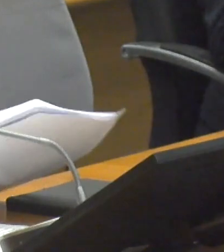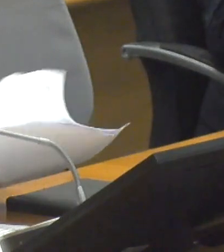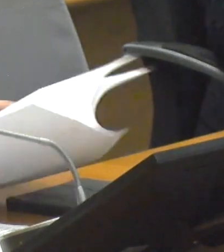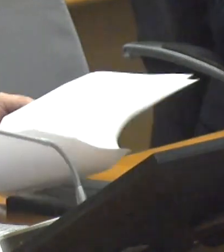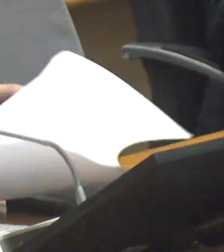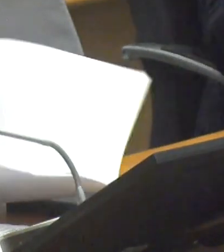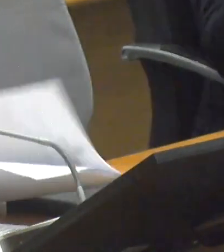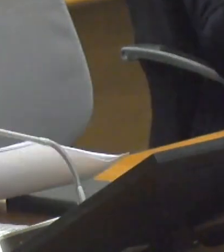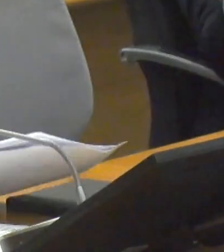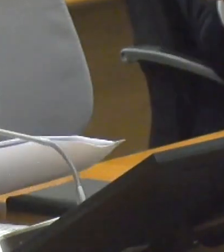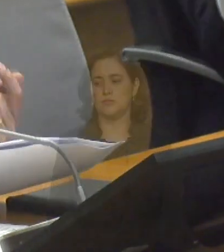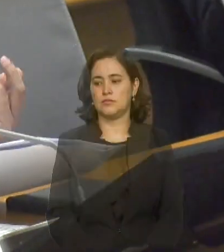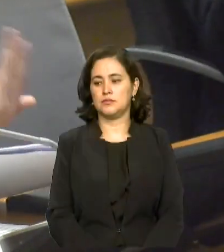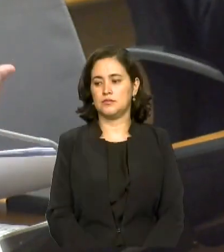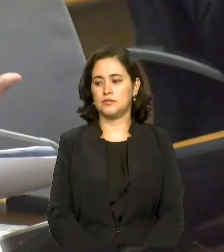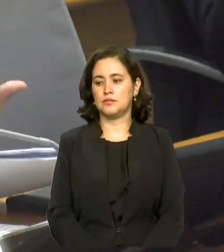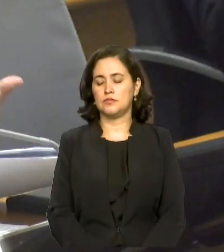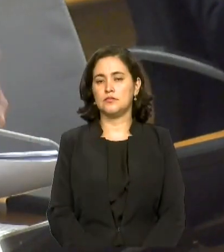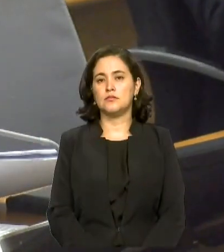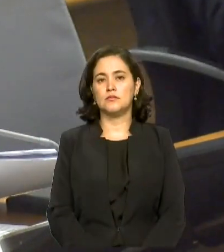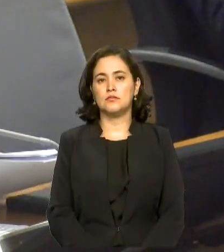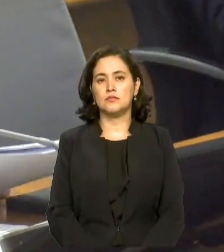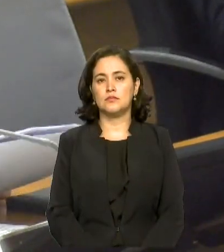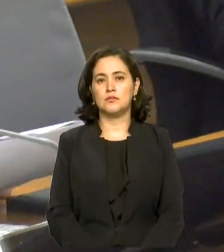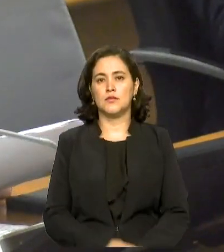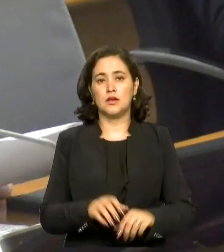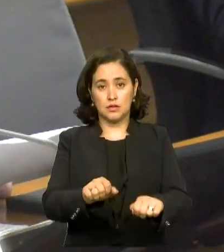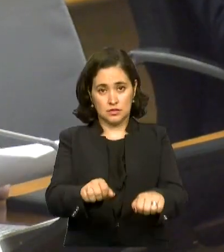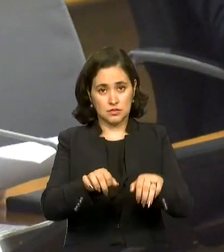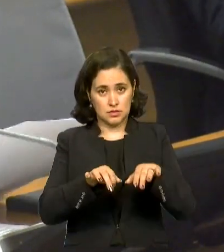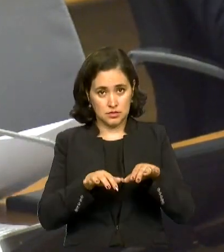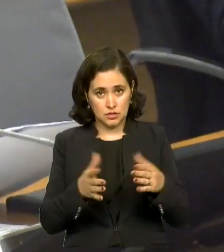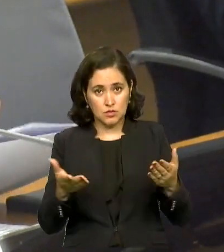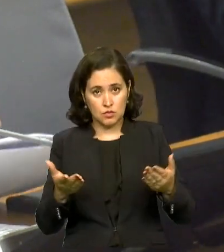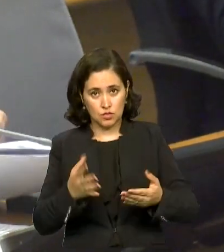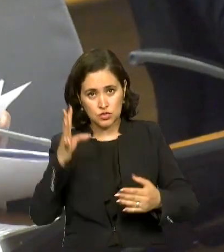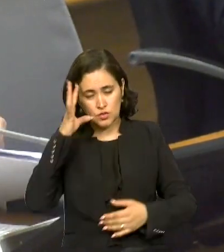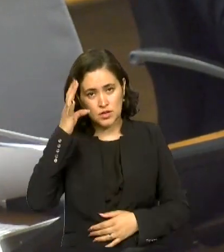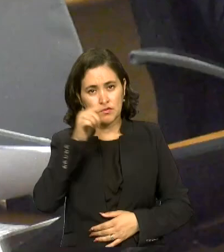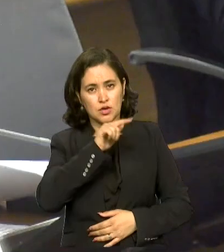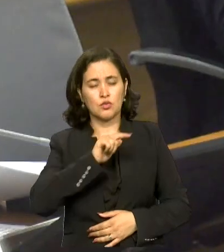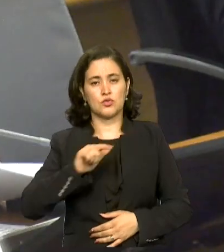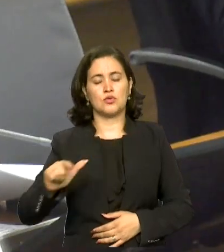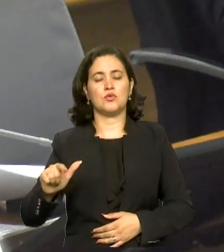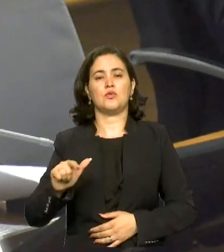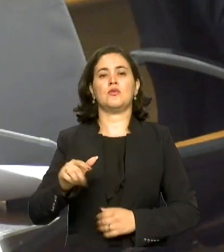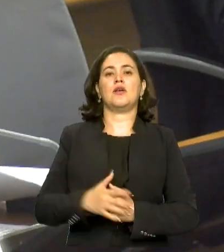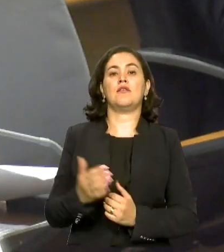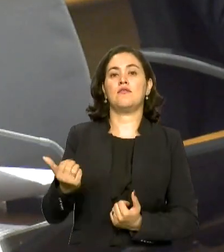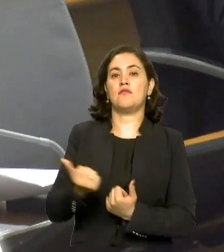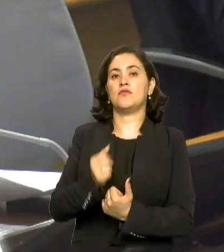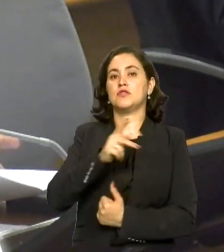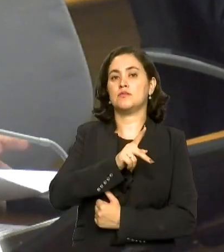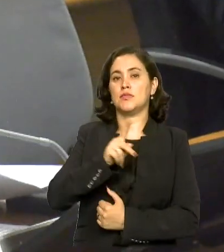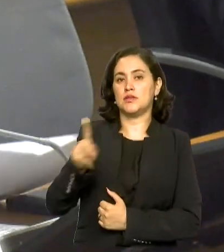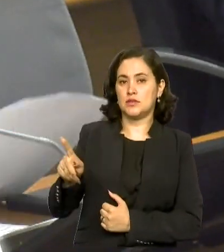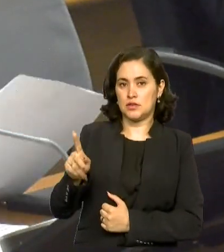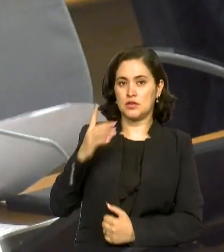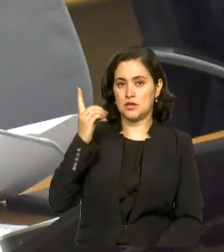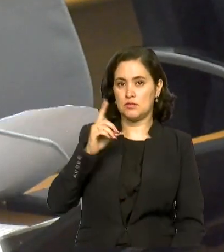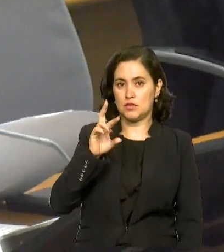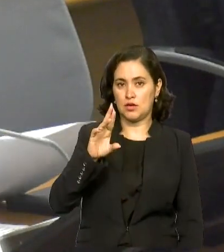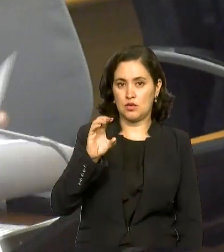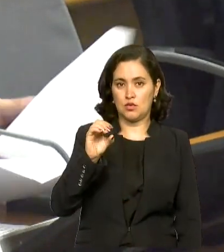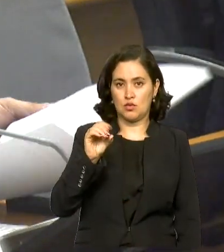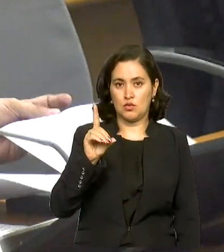A sessão legislativa desta quarta-feira segue sob o comando do vice-presidente da Alema, o deputado Rodrigo Lago. Bom dia